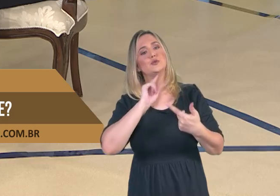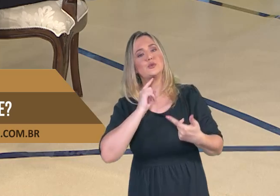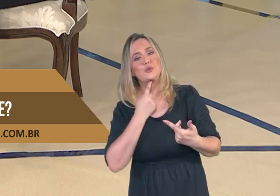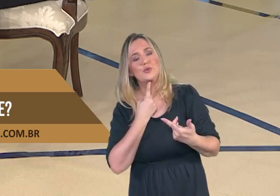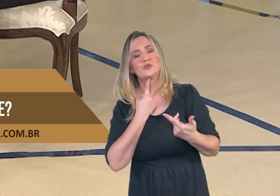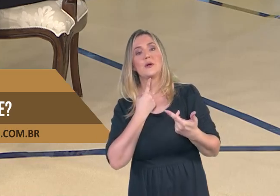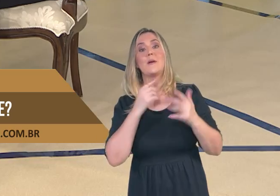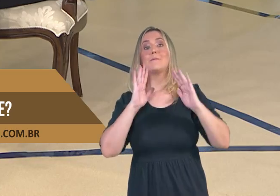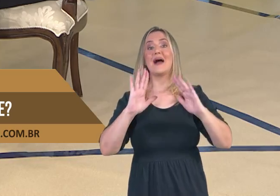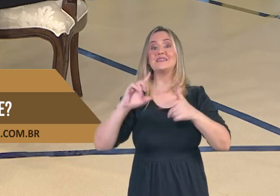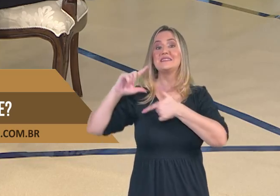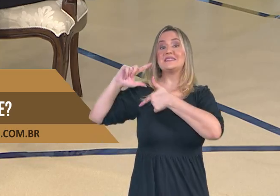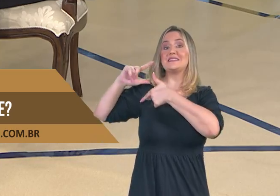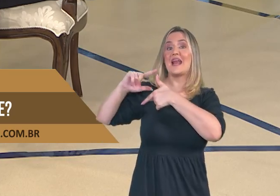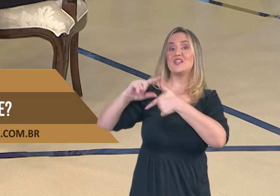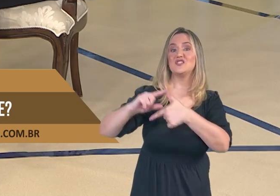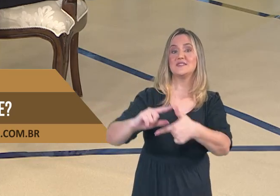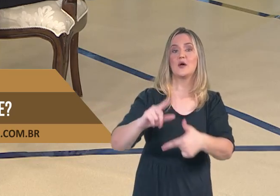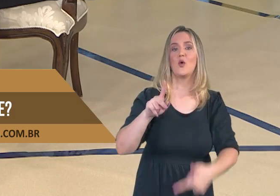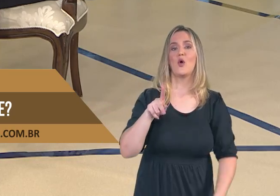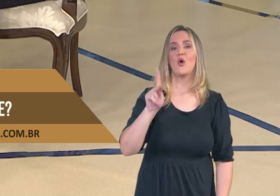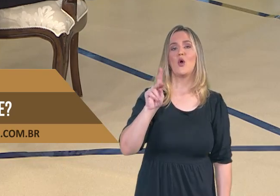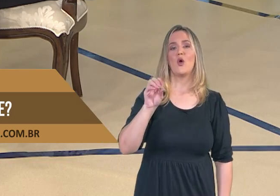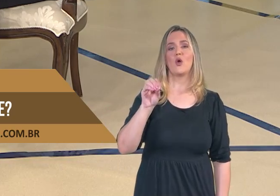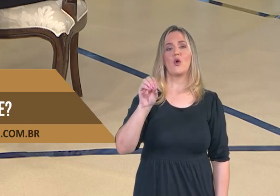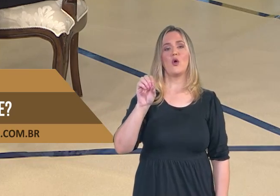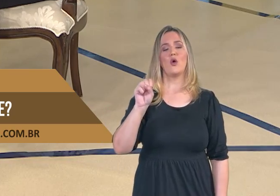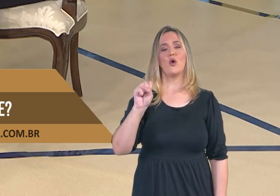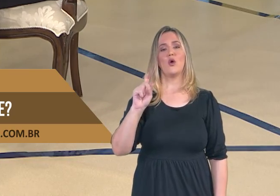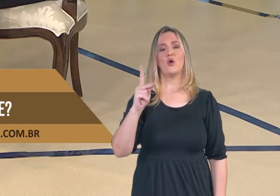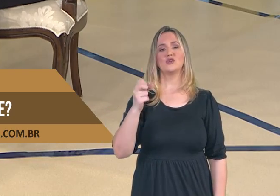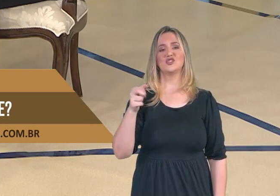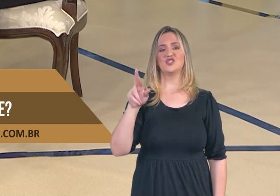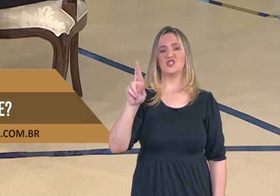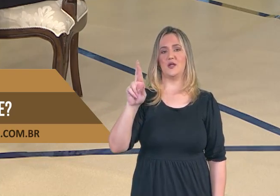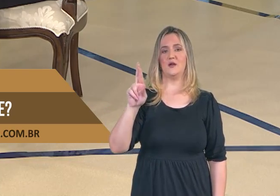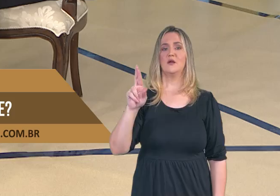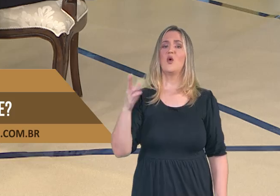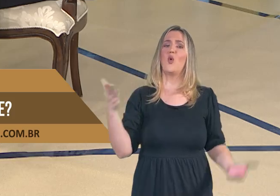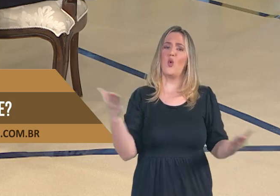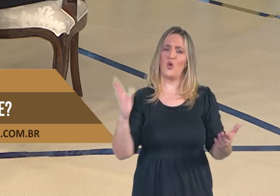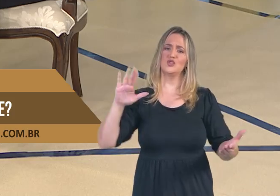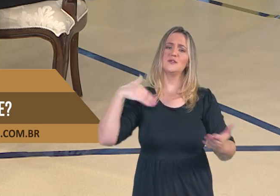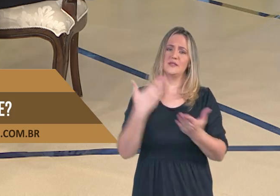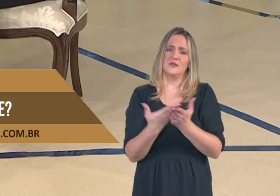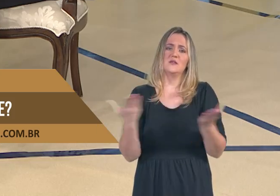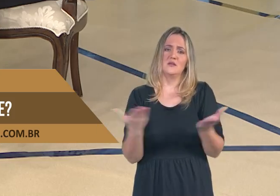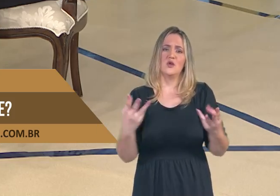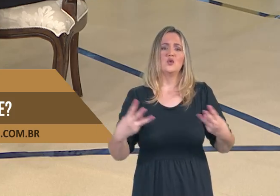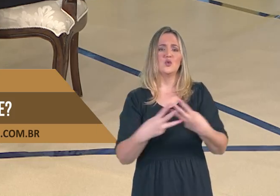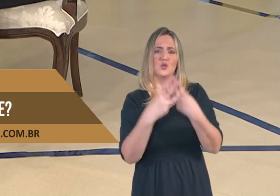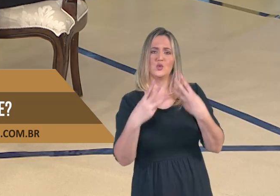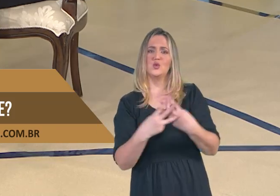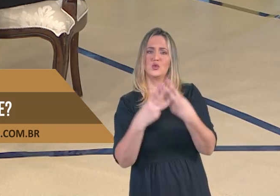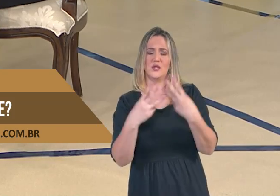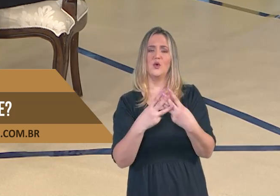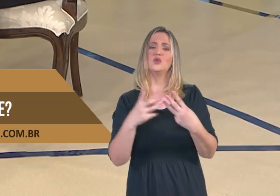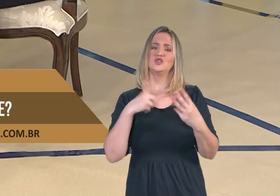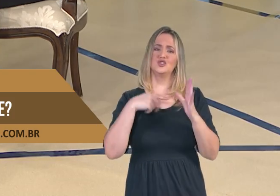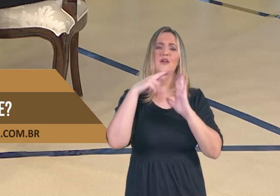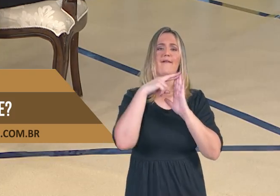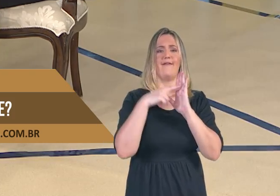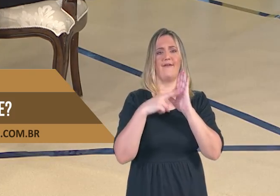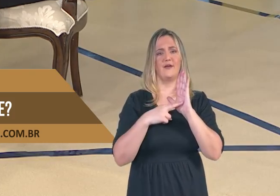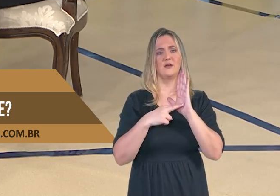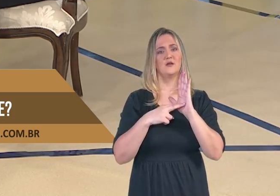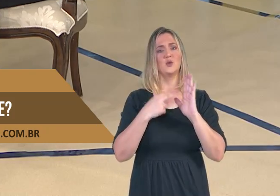as tradições kasher ou kosher, como alguns chamam, seguidas hoje pelos judeus religiosos ortodoxos, podem não ter